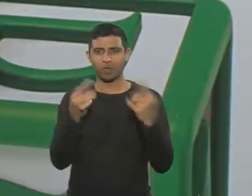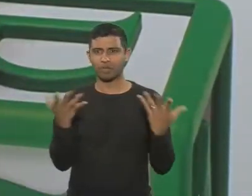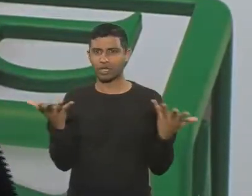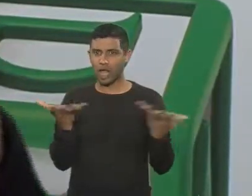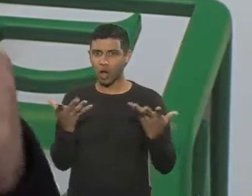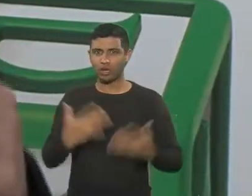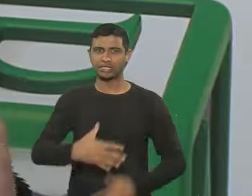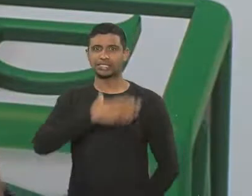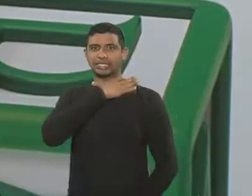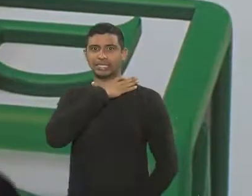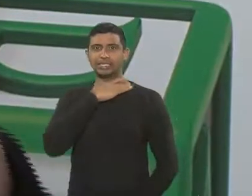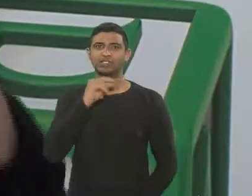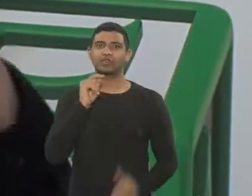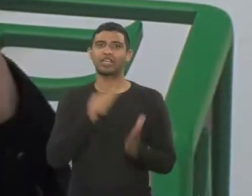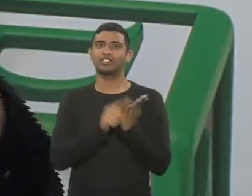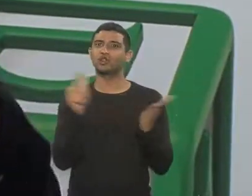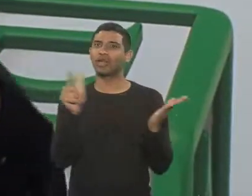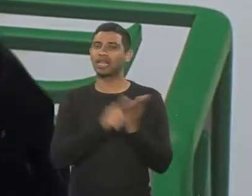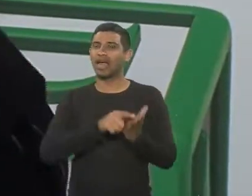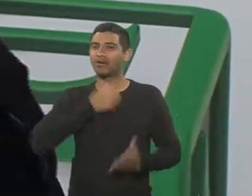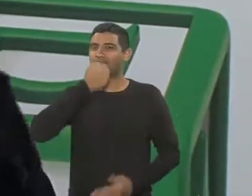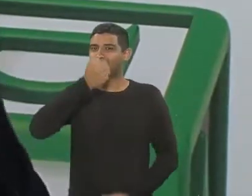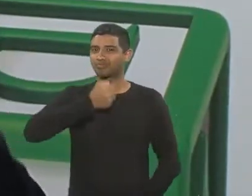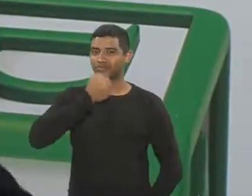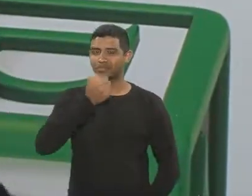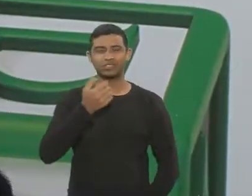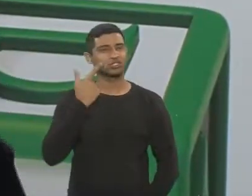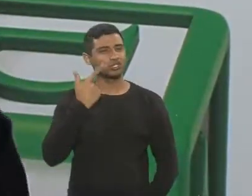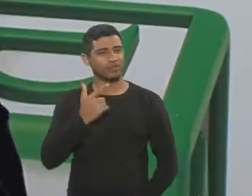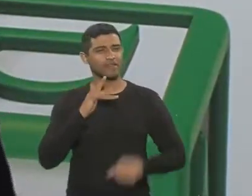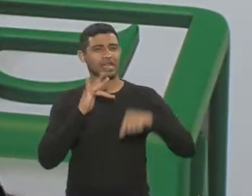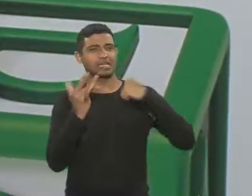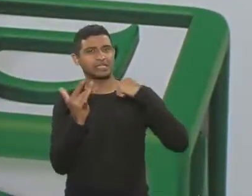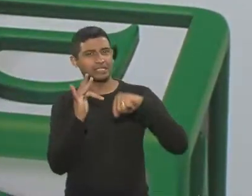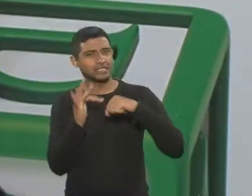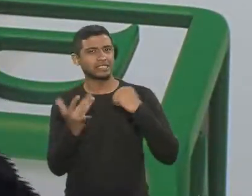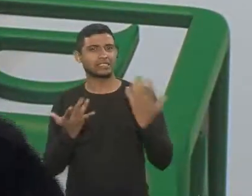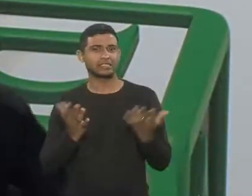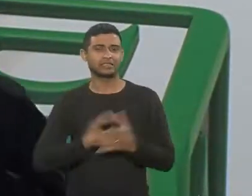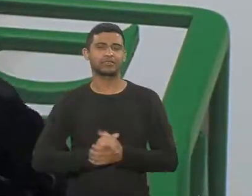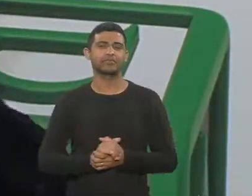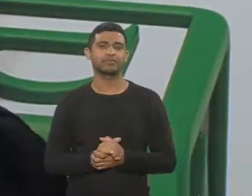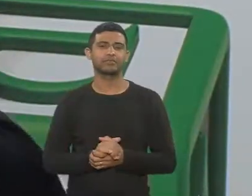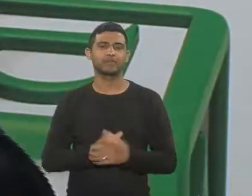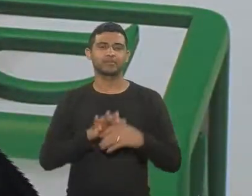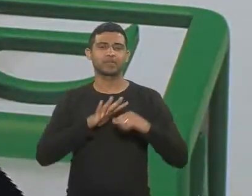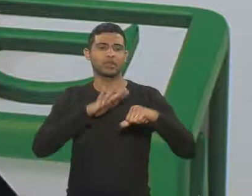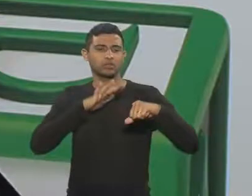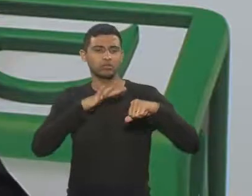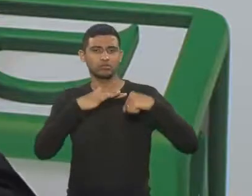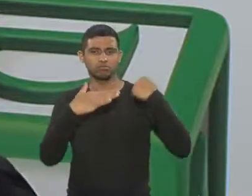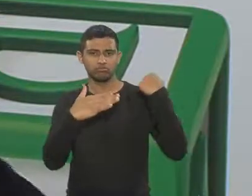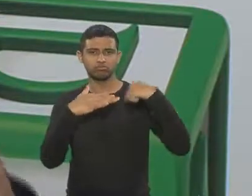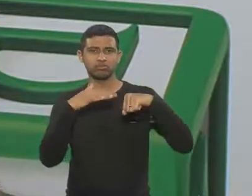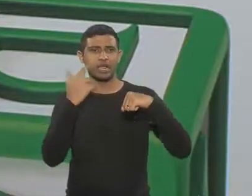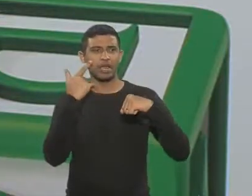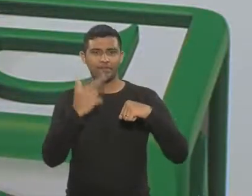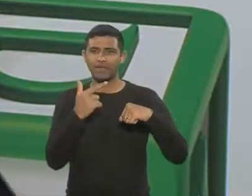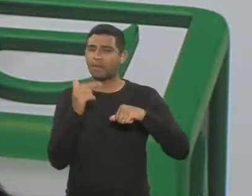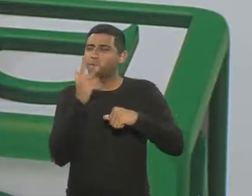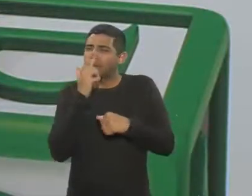jornalismo vem passando, né? Assim, acho que com as redes sociais, com a mídia social, o jornalismo ele entrou numa espécie